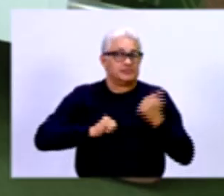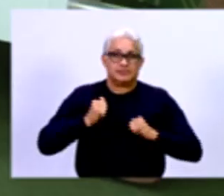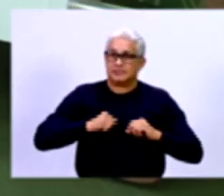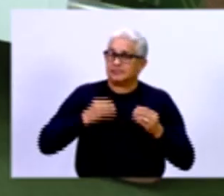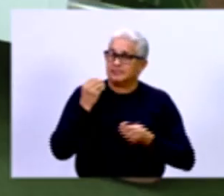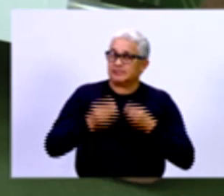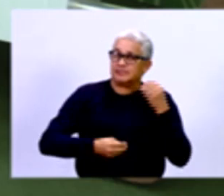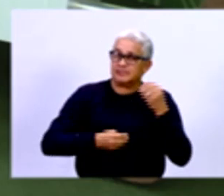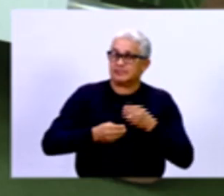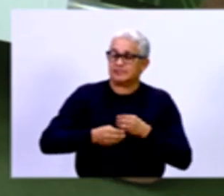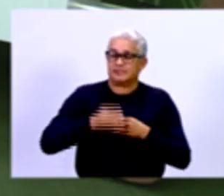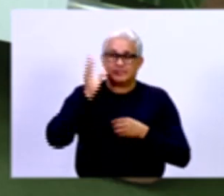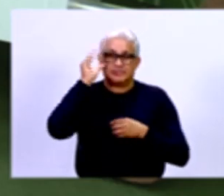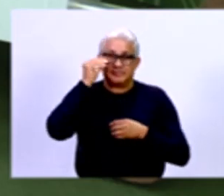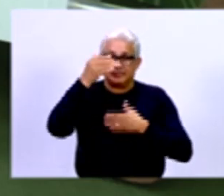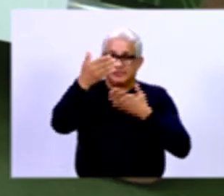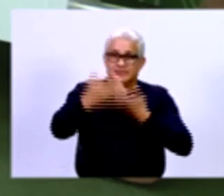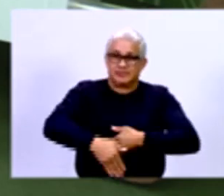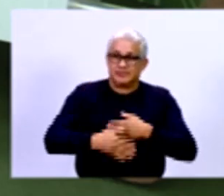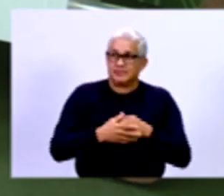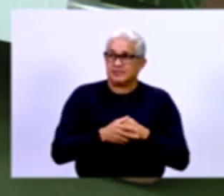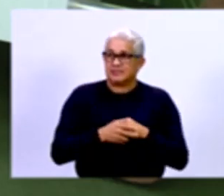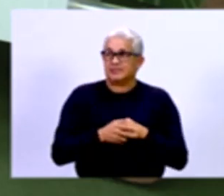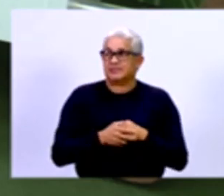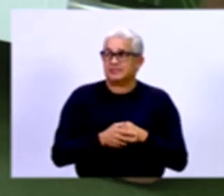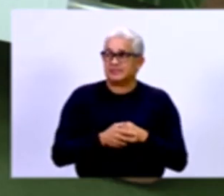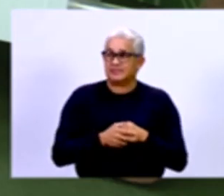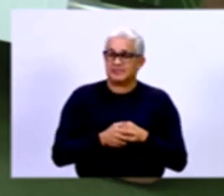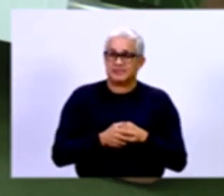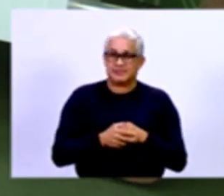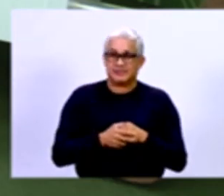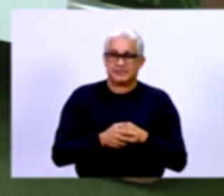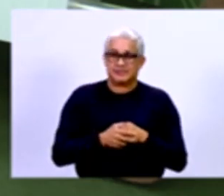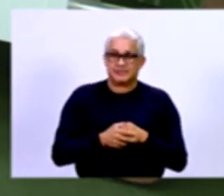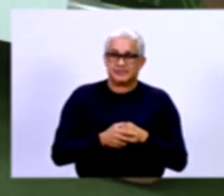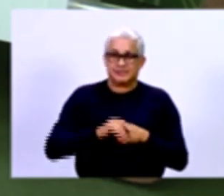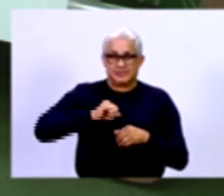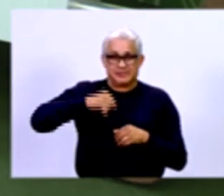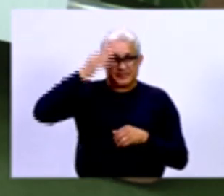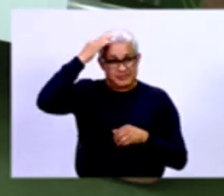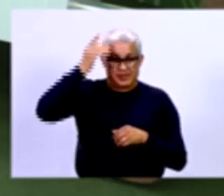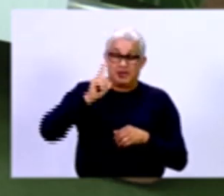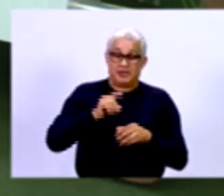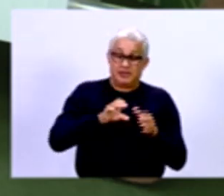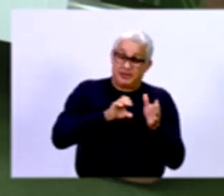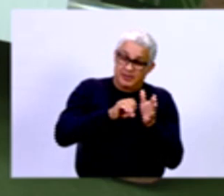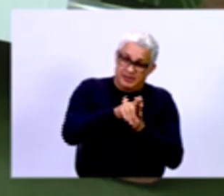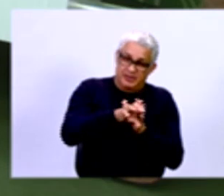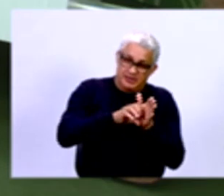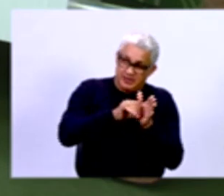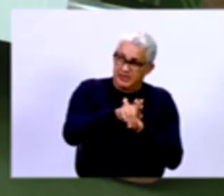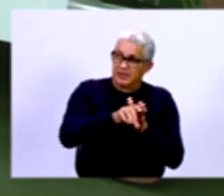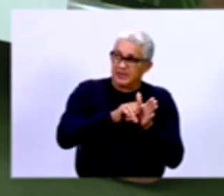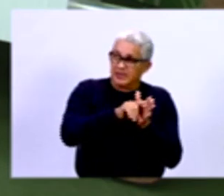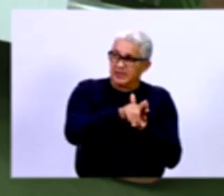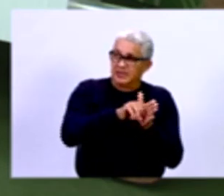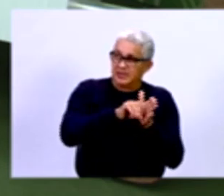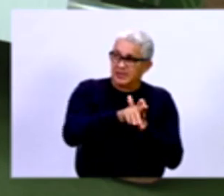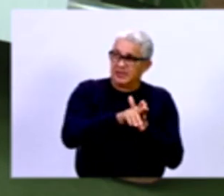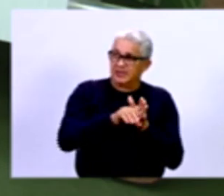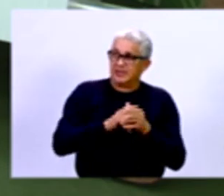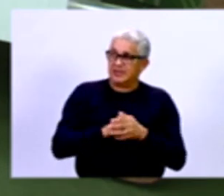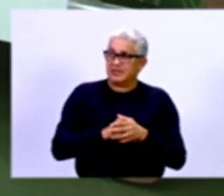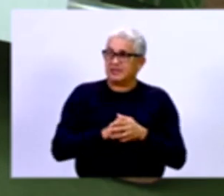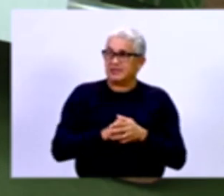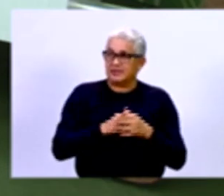ser a prova, professor. Gente, a gente... Pessoal de Ji-Paraná. De Cacoal. De Cacoal, Minha abraço terra. a